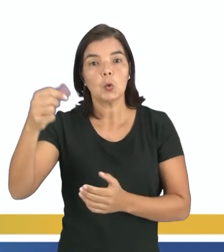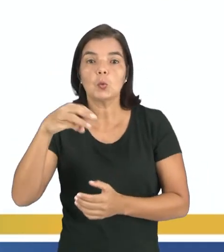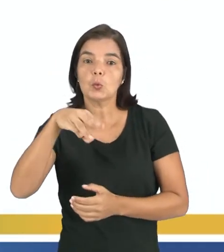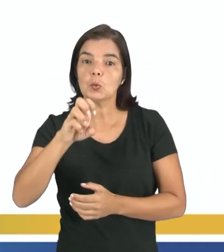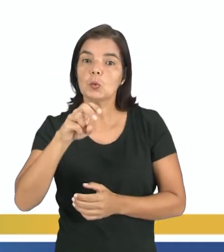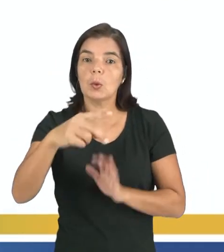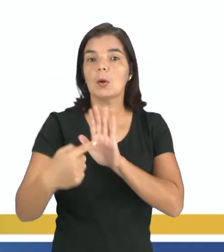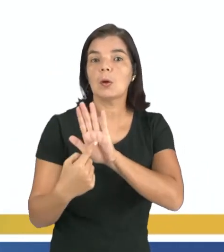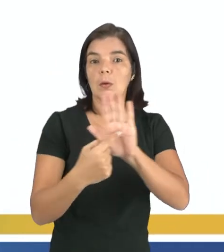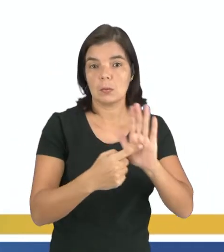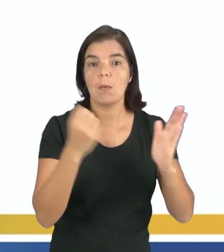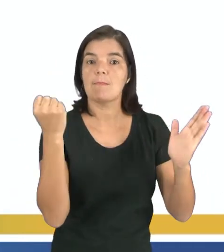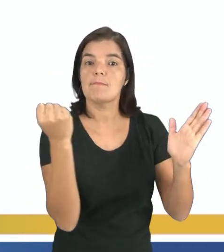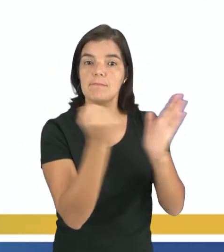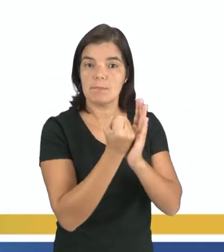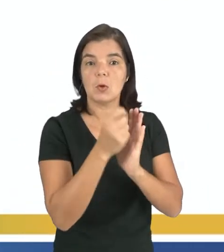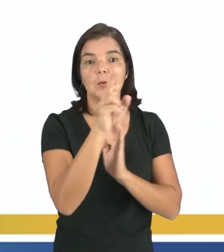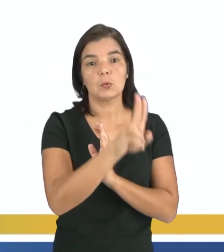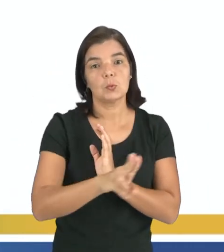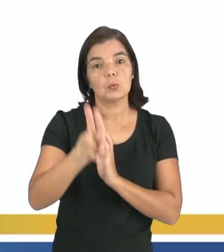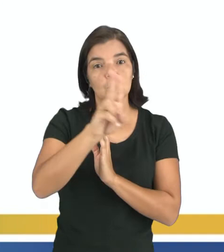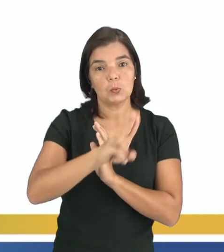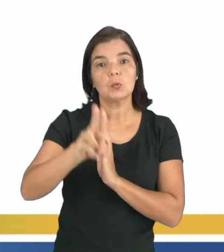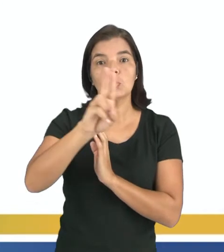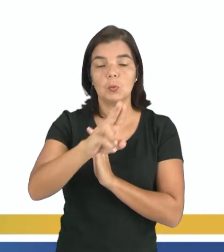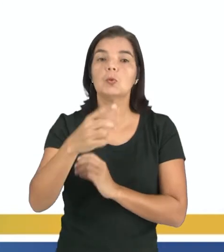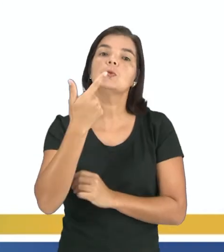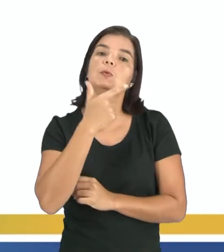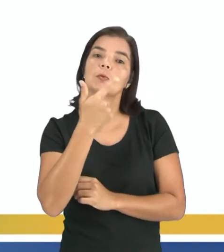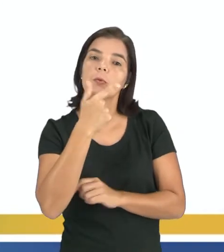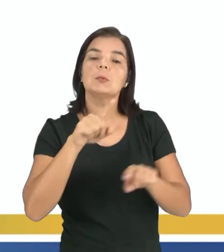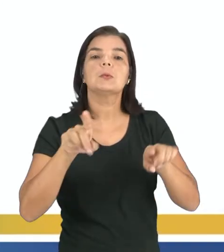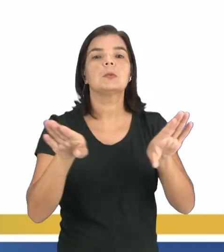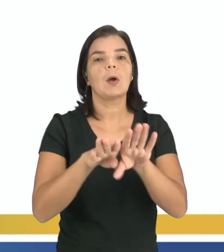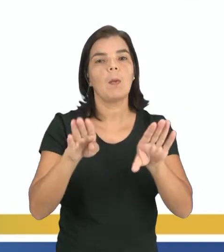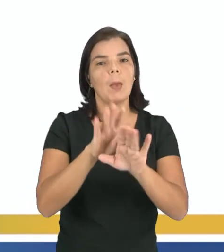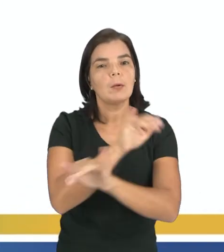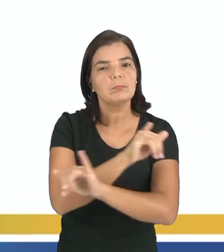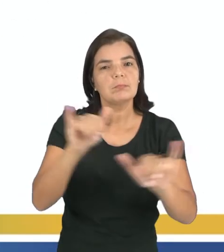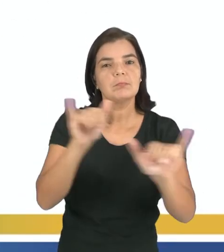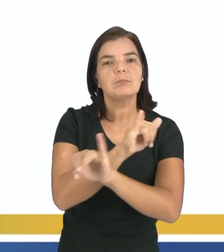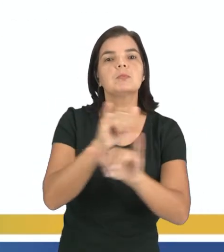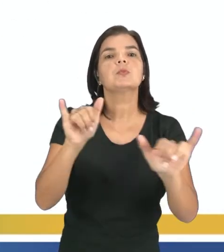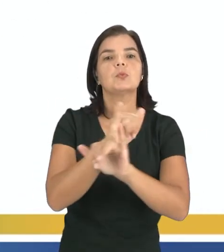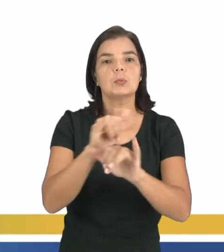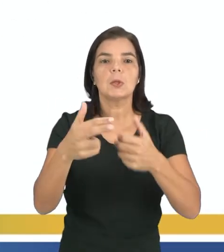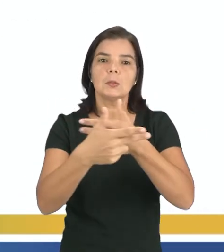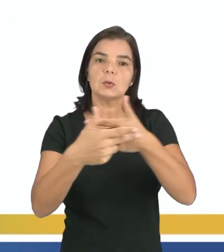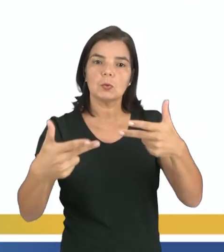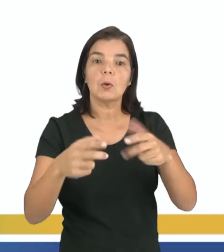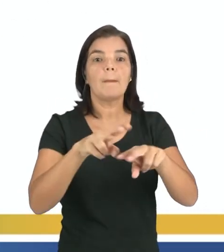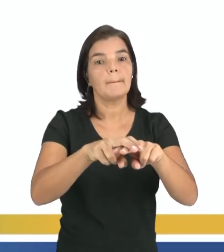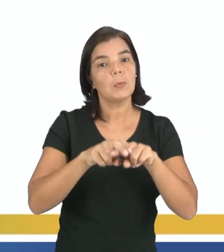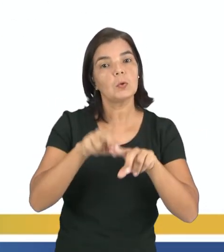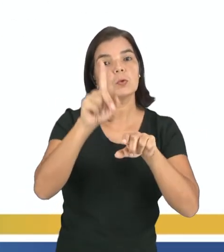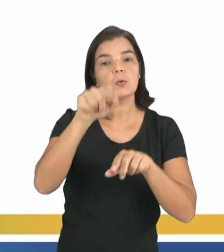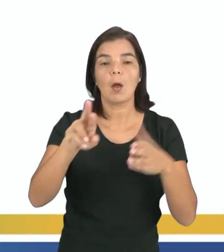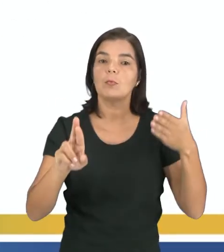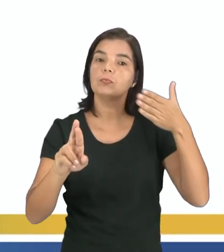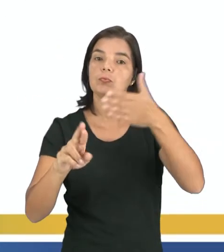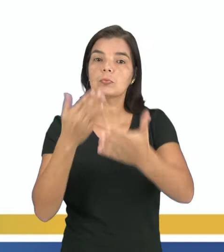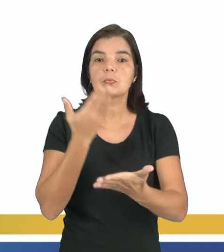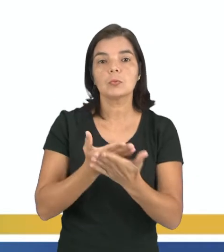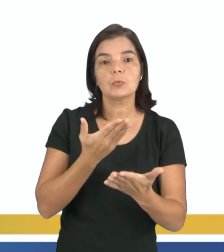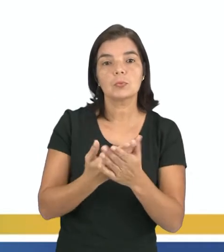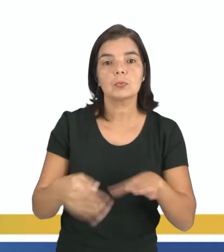que eles representam marcas, que eles são usados com efeito de humor para fazer publicidade, né, desses produtos. Por isso virou alvo de